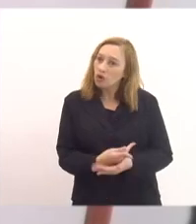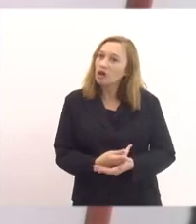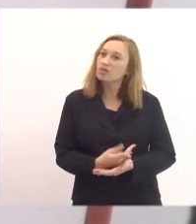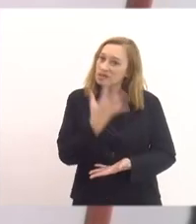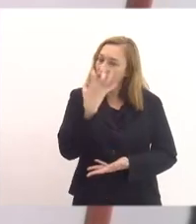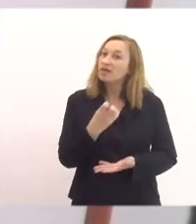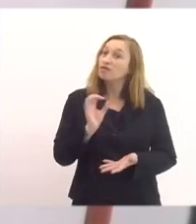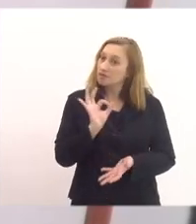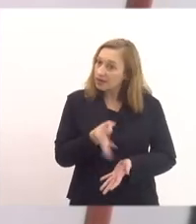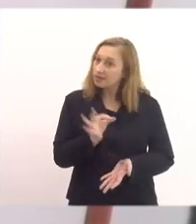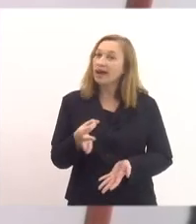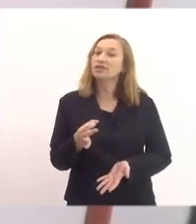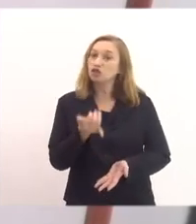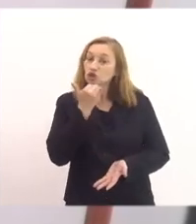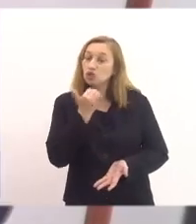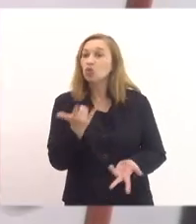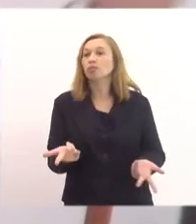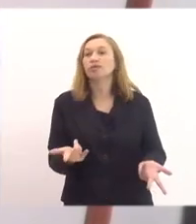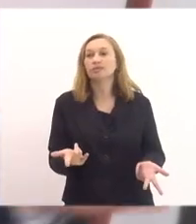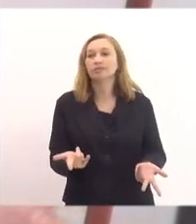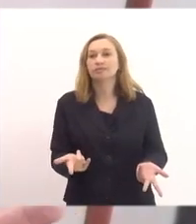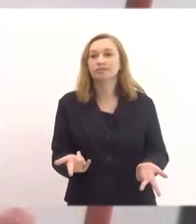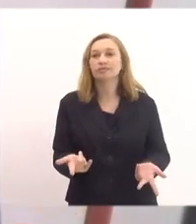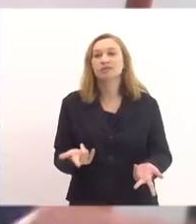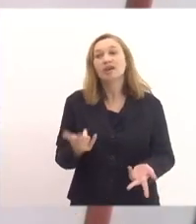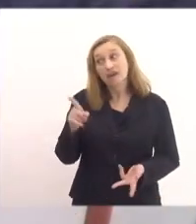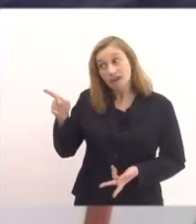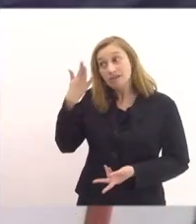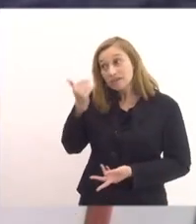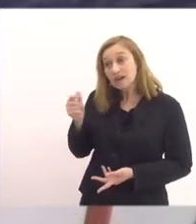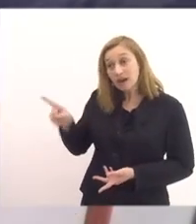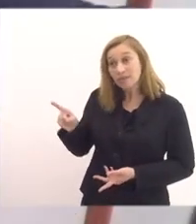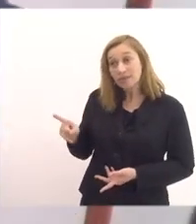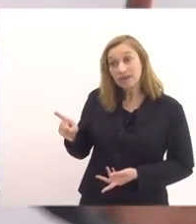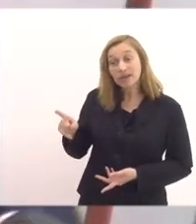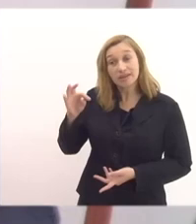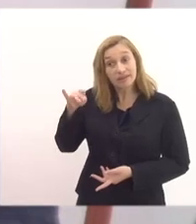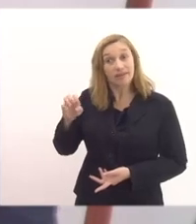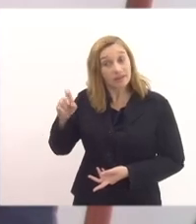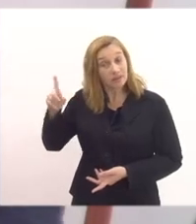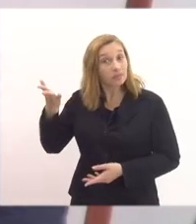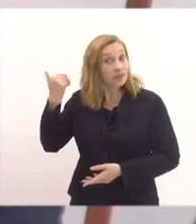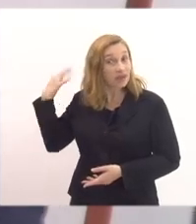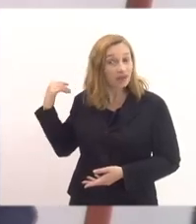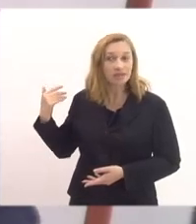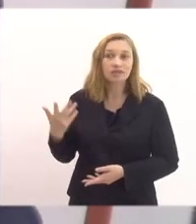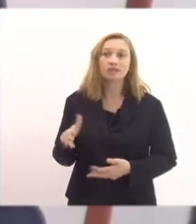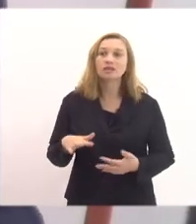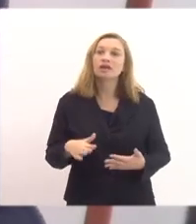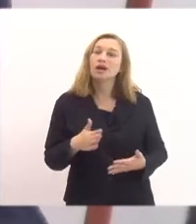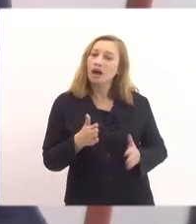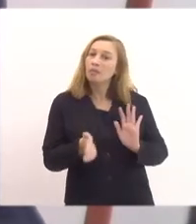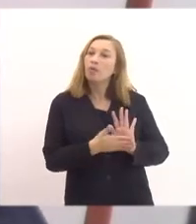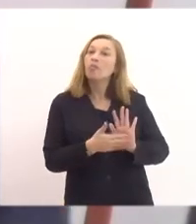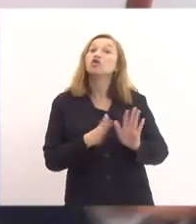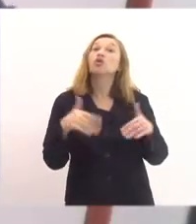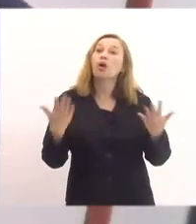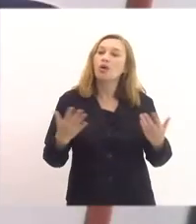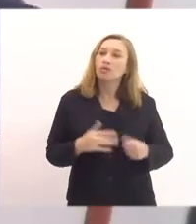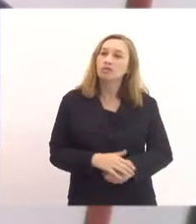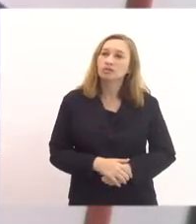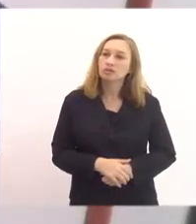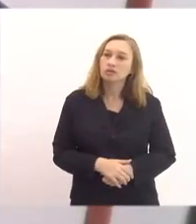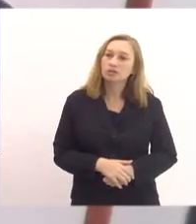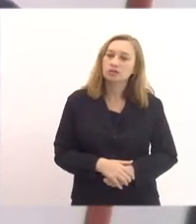o português claro aqui, óbvio que foi. O bombeiro sabe disso, porra. Ele era tenente na época. Qual a minha proposta, diante do que